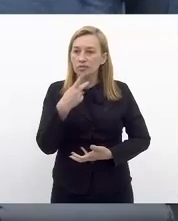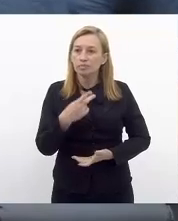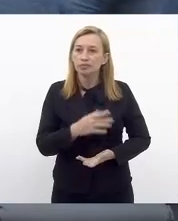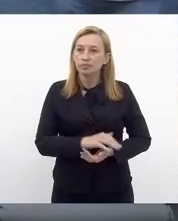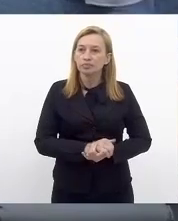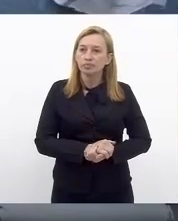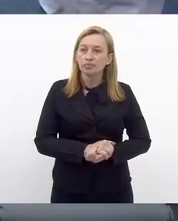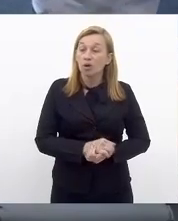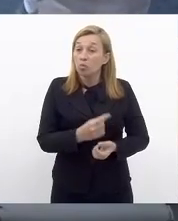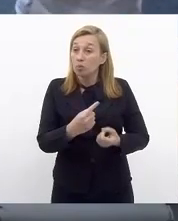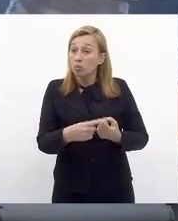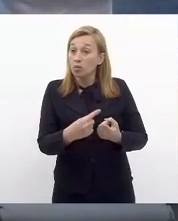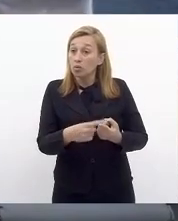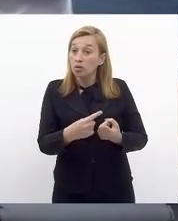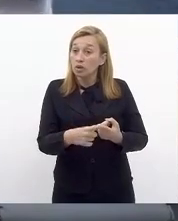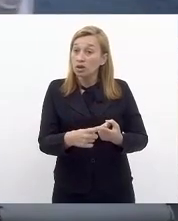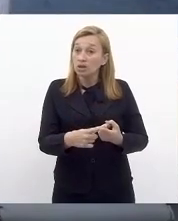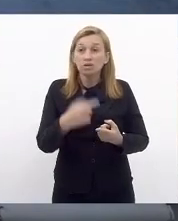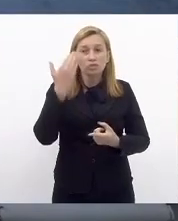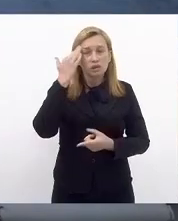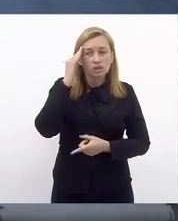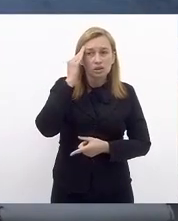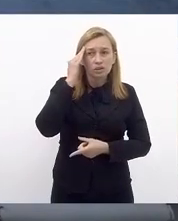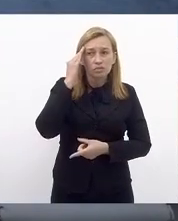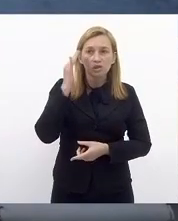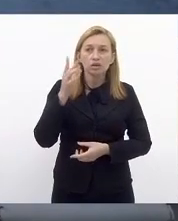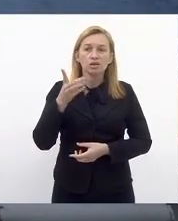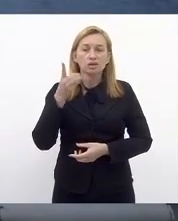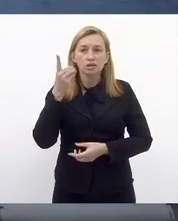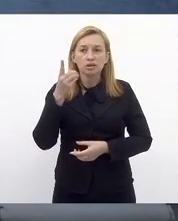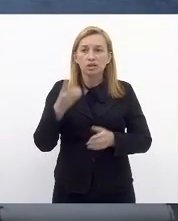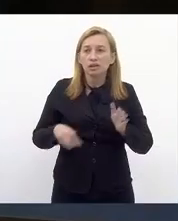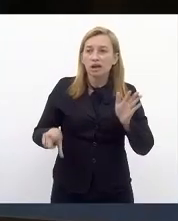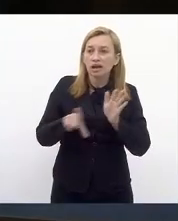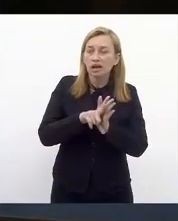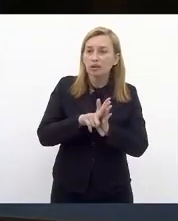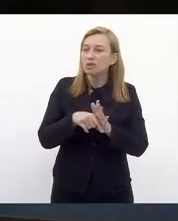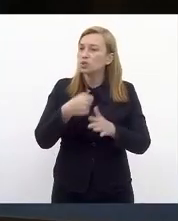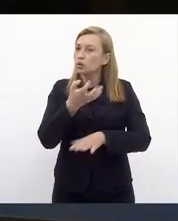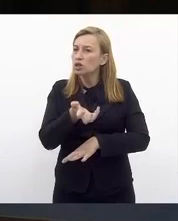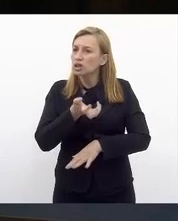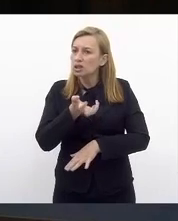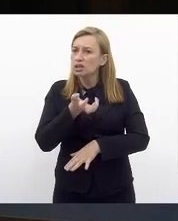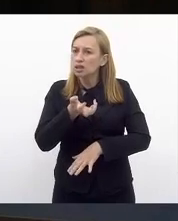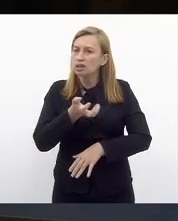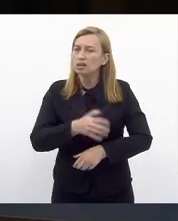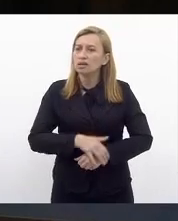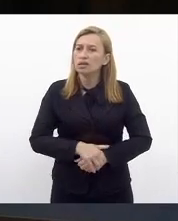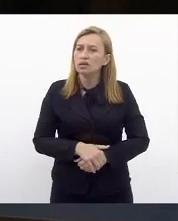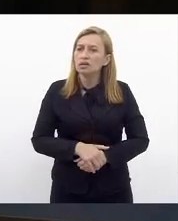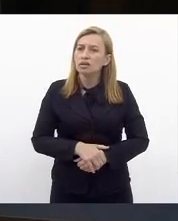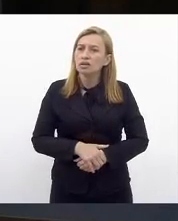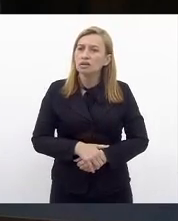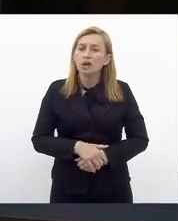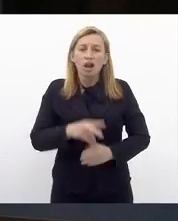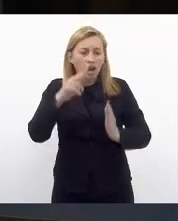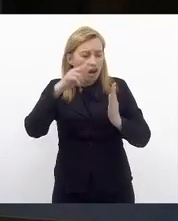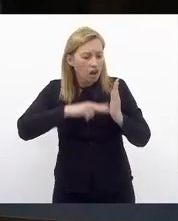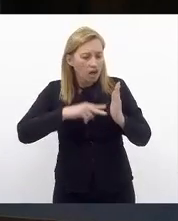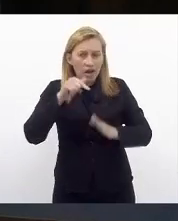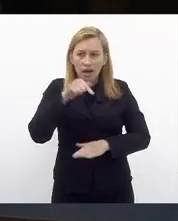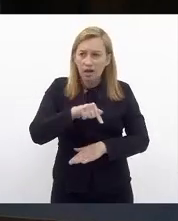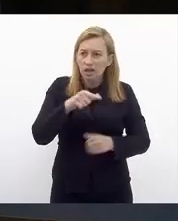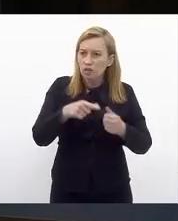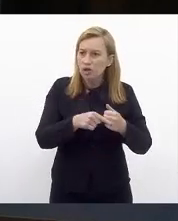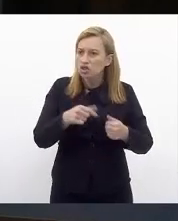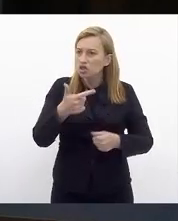até porque esse é o entendimento o jeito tá lei Mas eu queria ler aqui